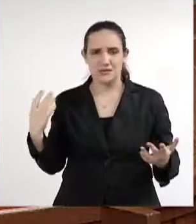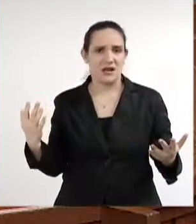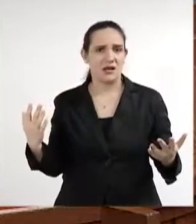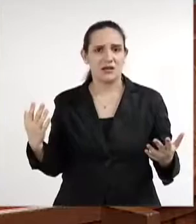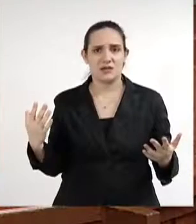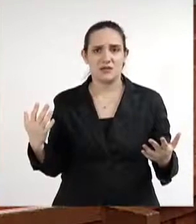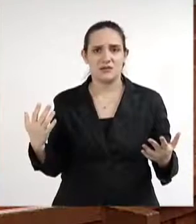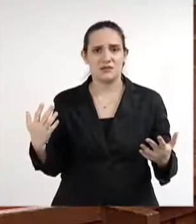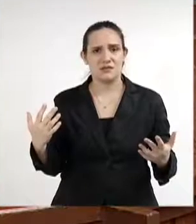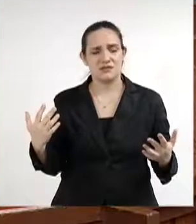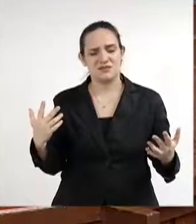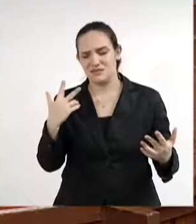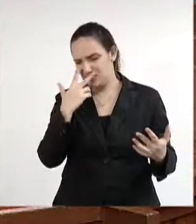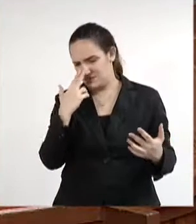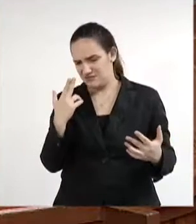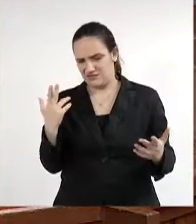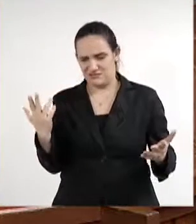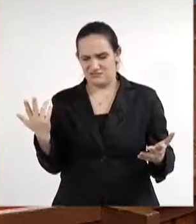frescura.